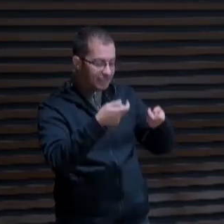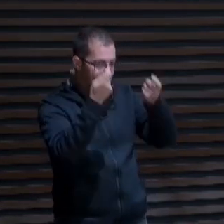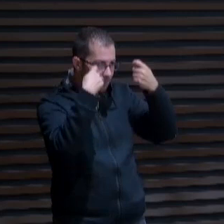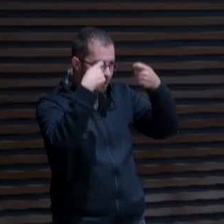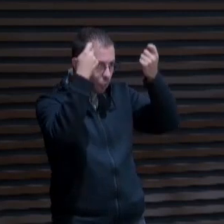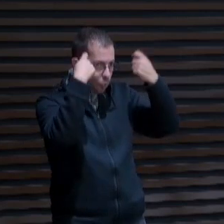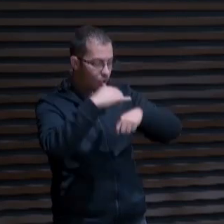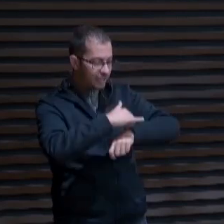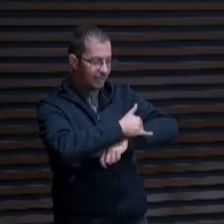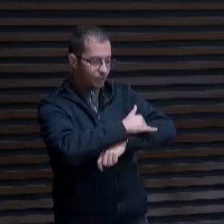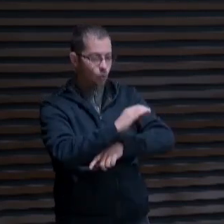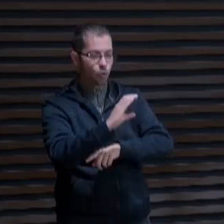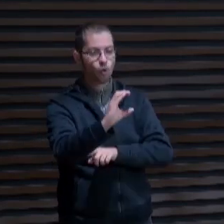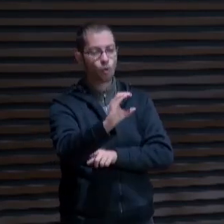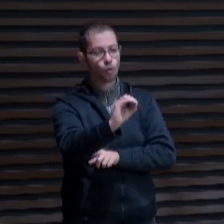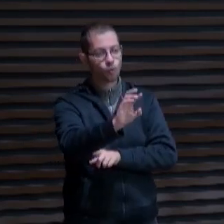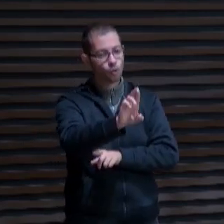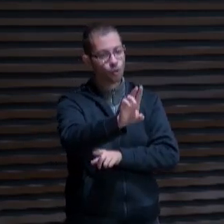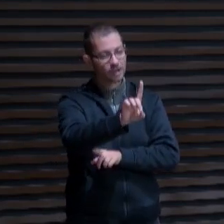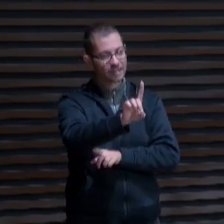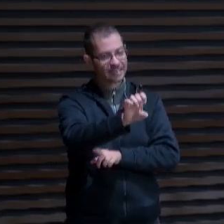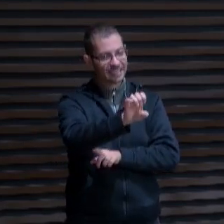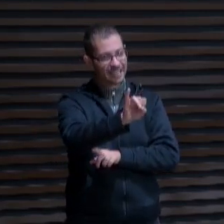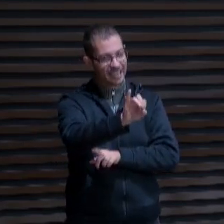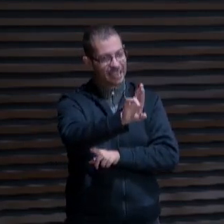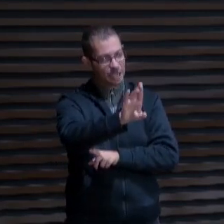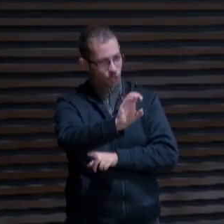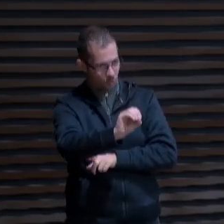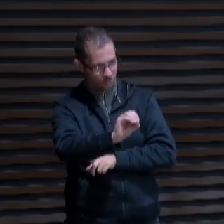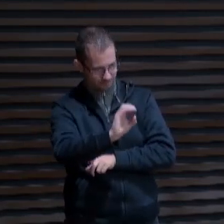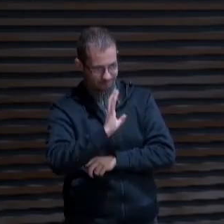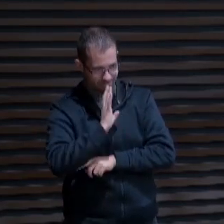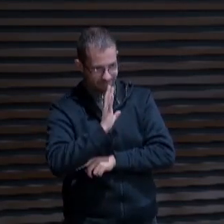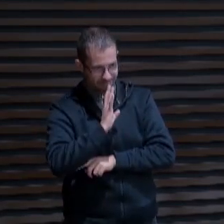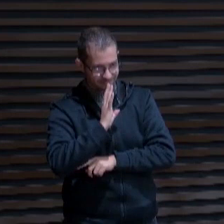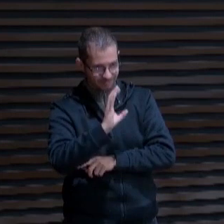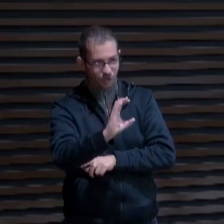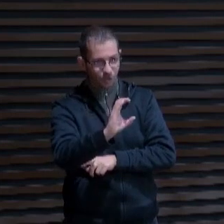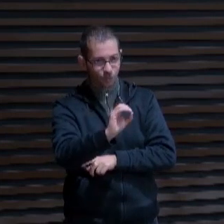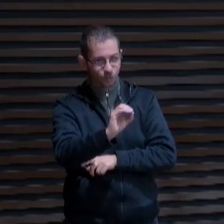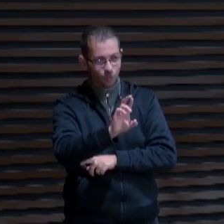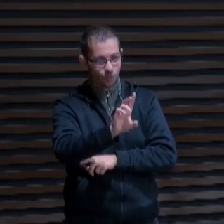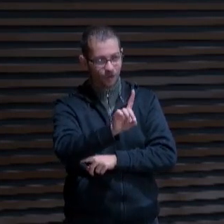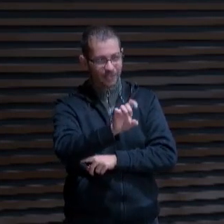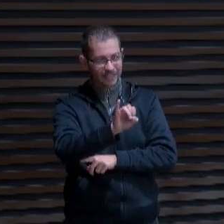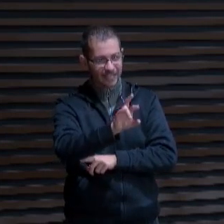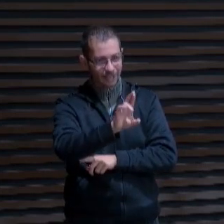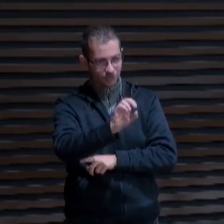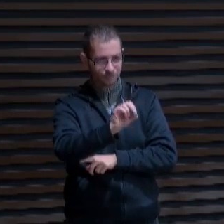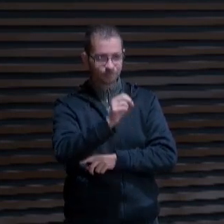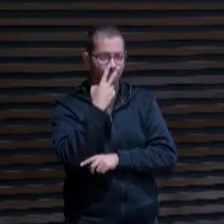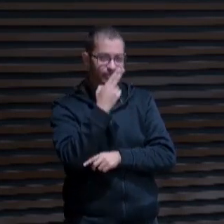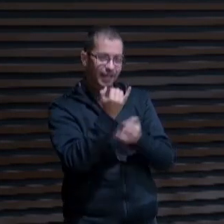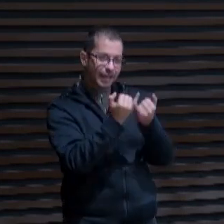uma figura da pessoa do Senhor Jesus Cristo. Ele é o cordeiro de Deus que foi entregue por nossos pecados. Enquanto